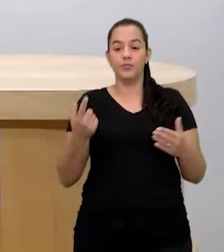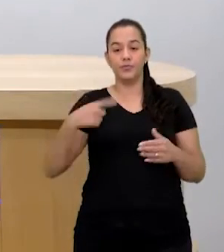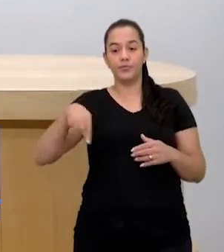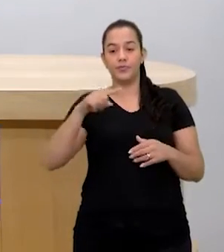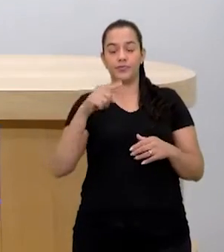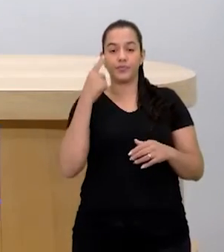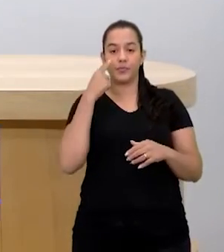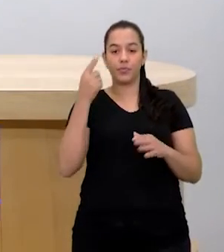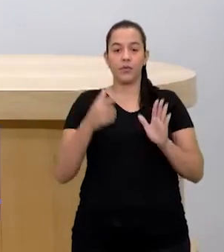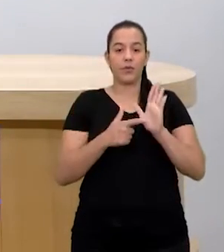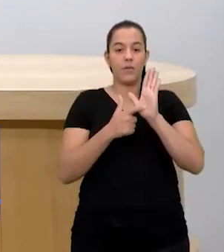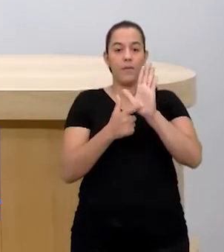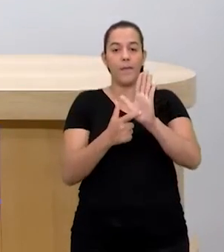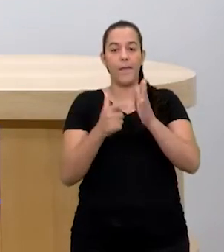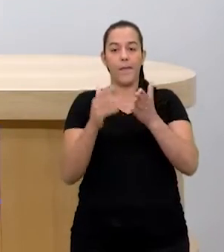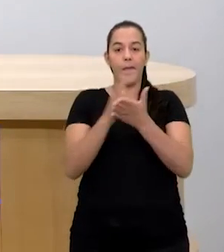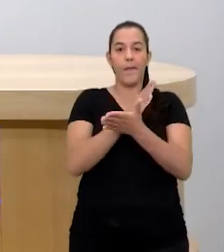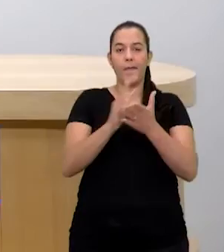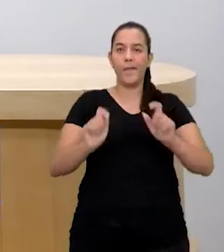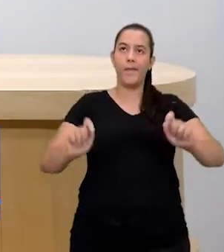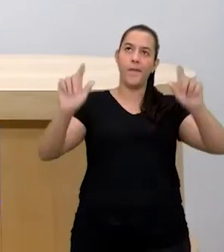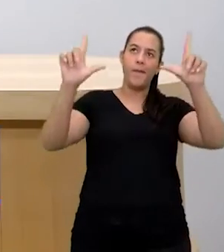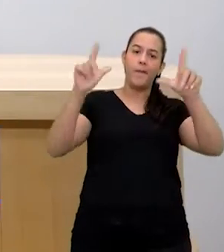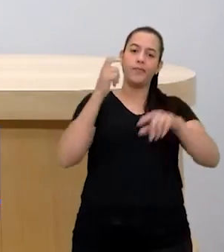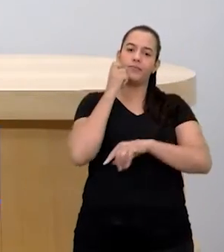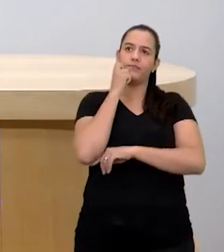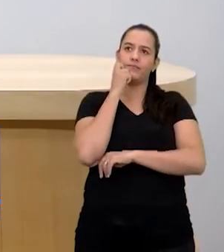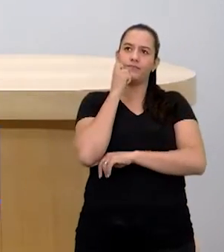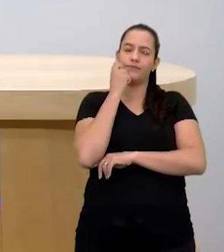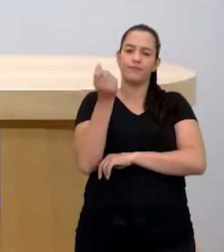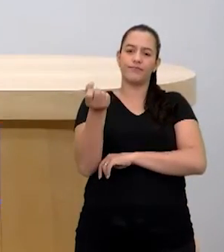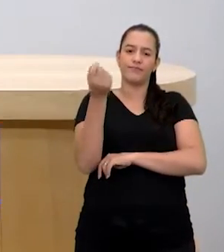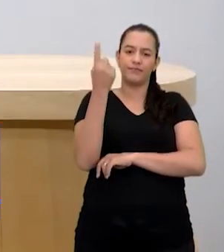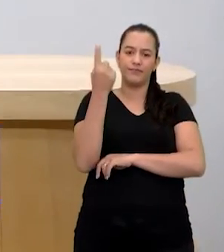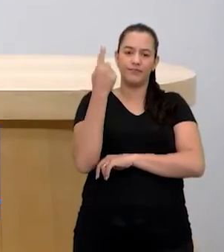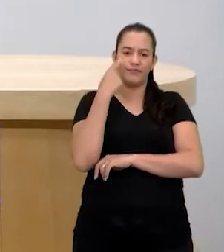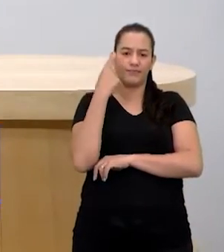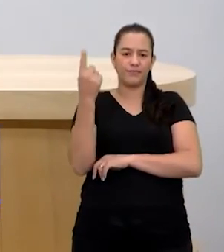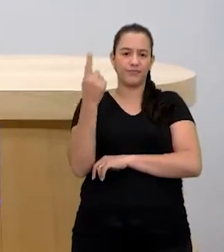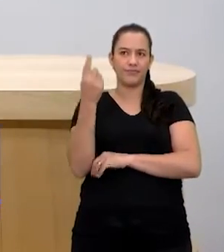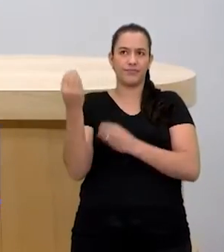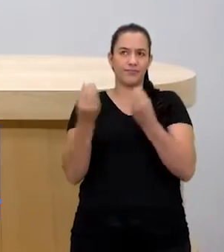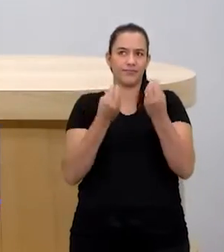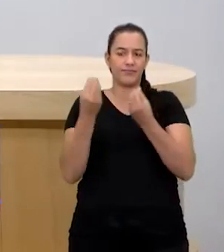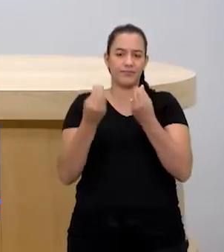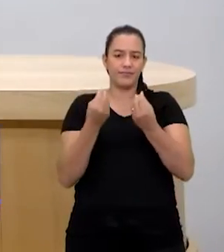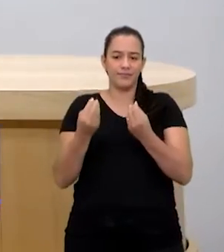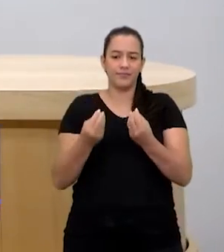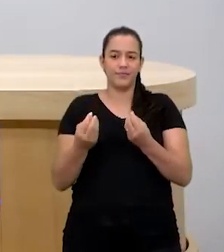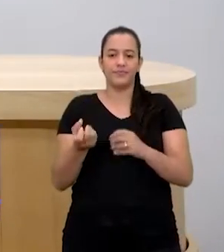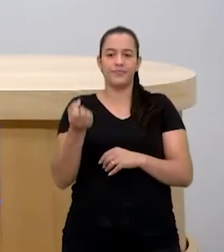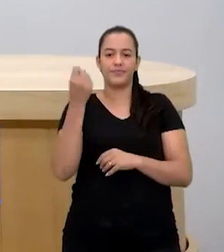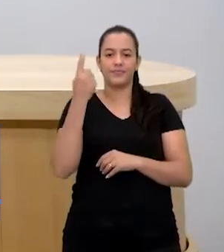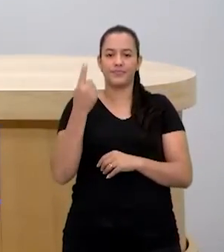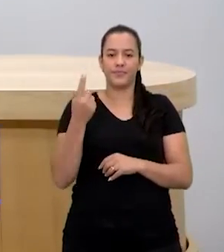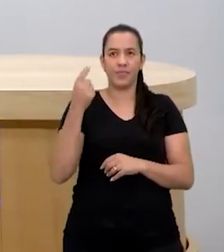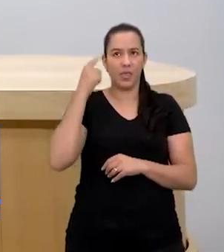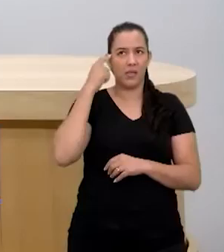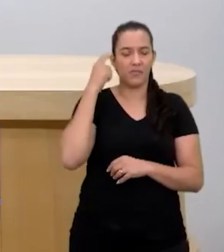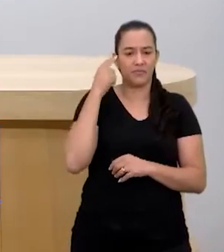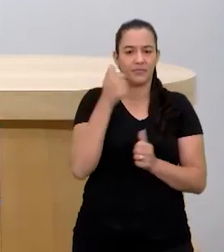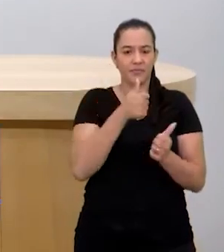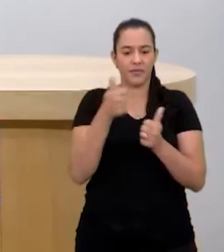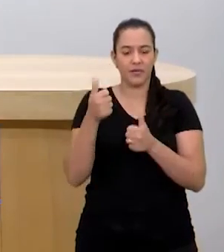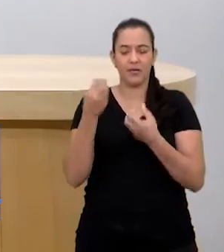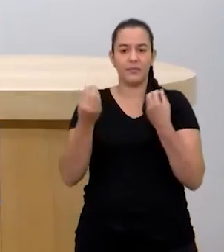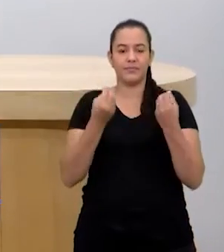exposta em uma das vezes, o pessoal ficou... Nossa, somente uma pessoa que não está em plenas faculdades mentais que pode